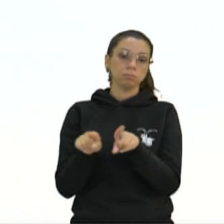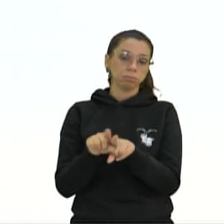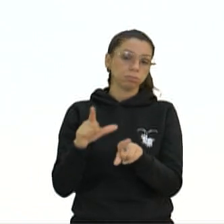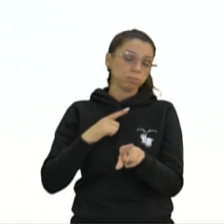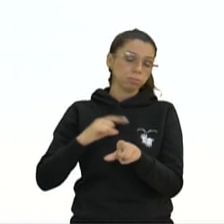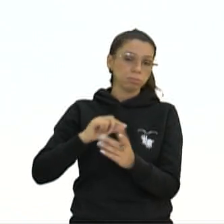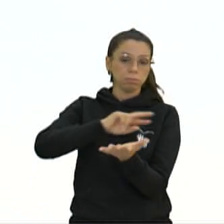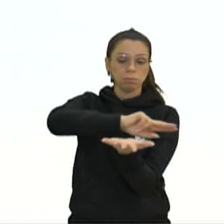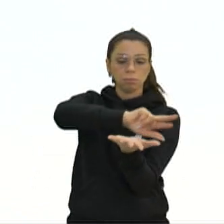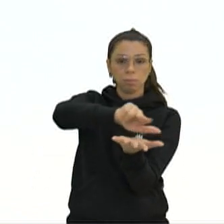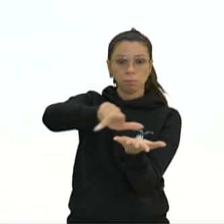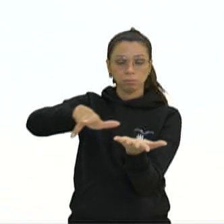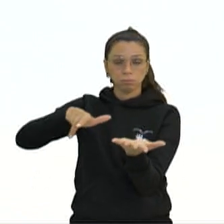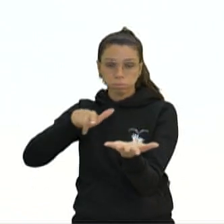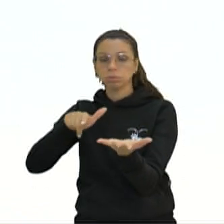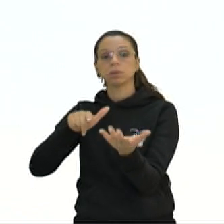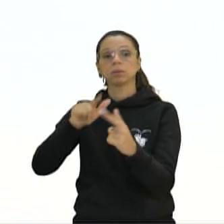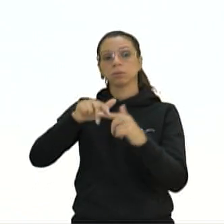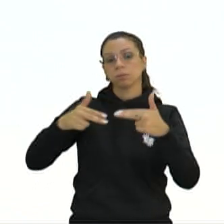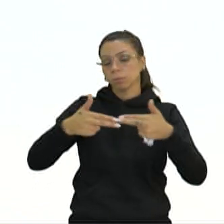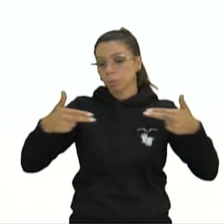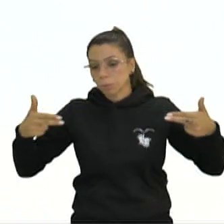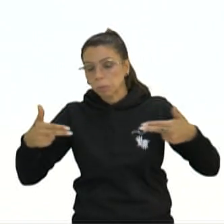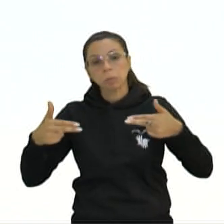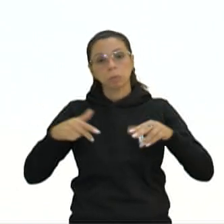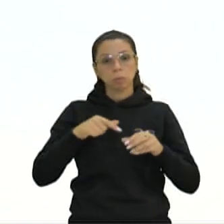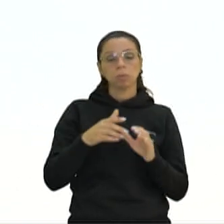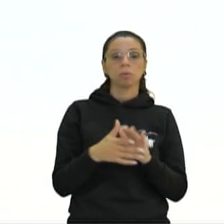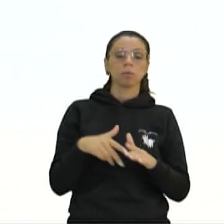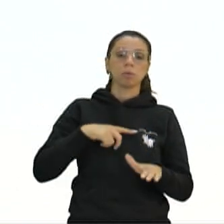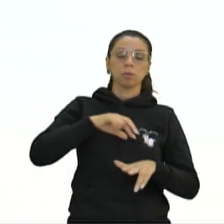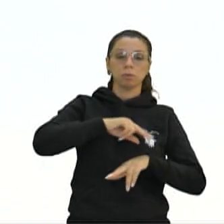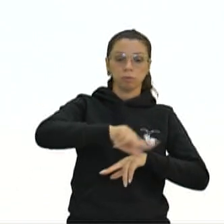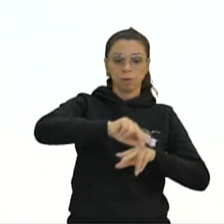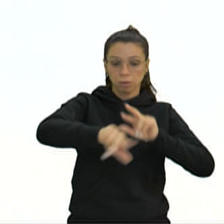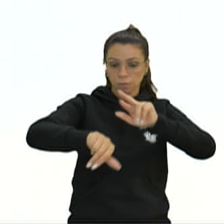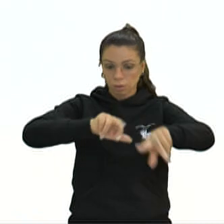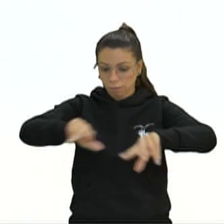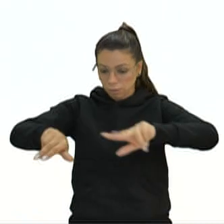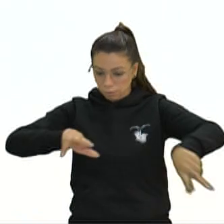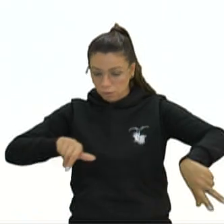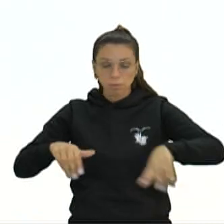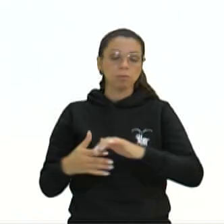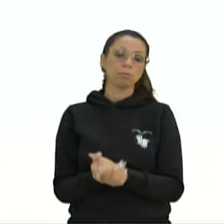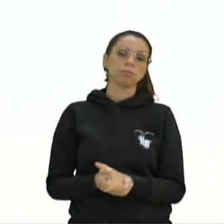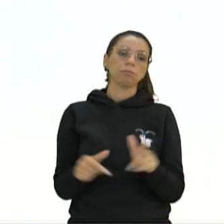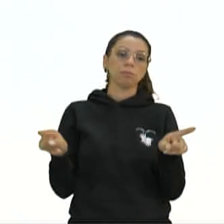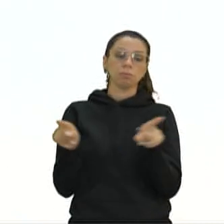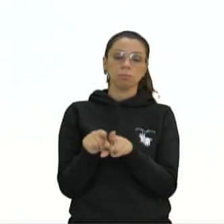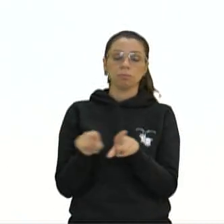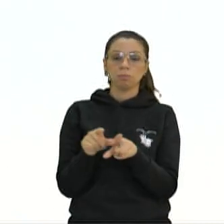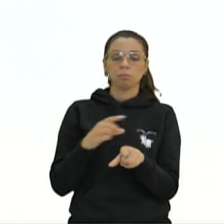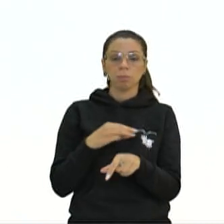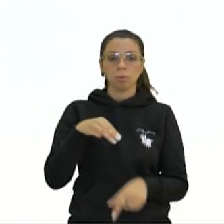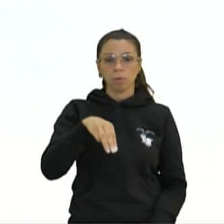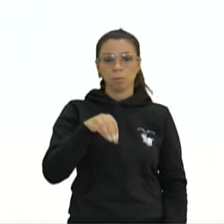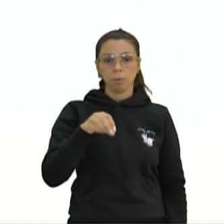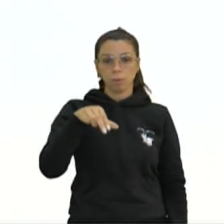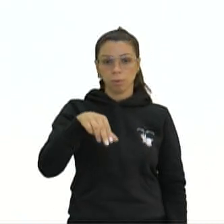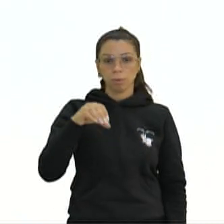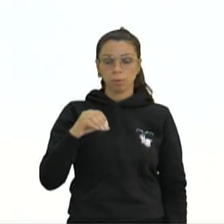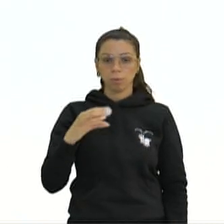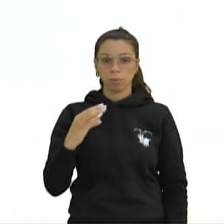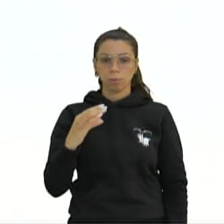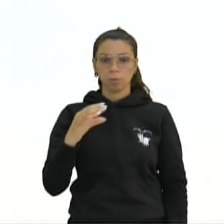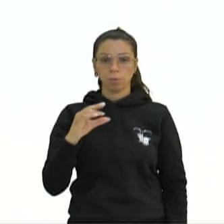são vários produtos sendo cultivados numa única propriedade. Aí nós vamos ter a monocultura